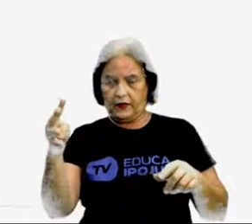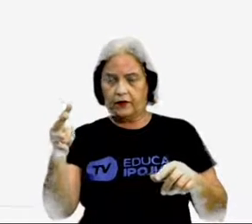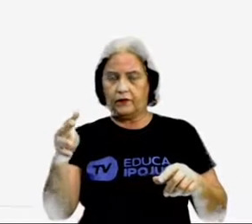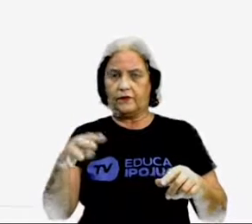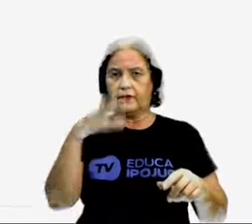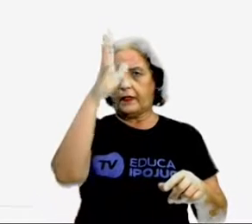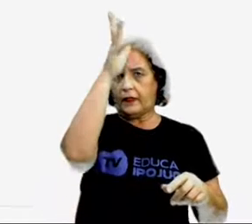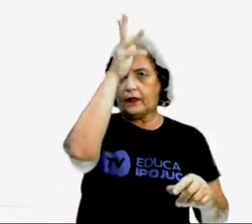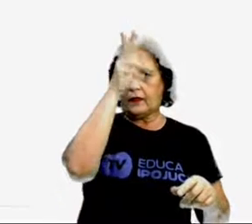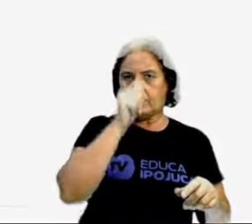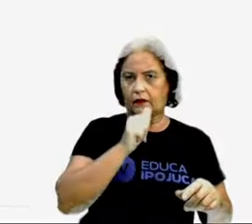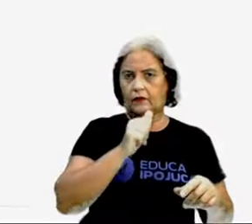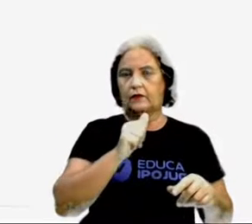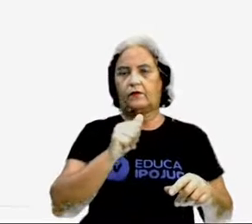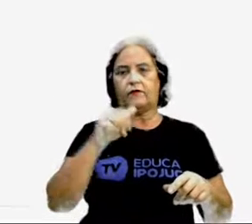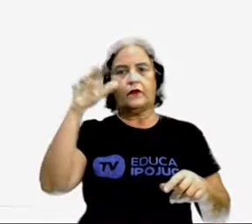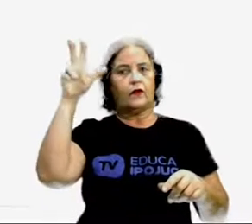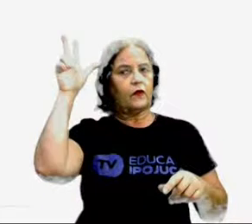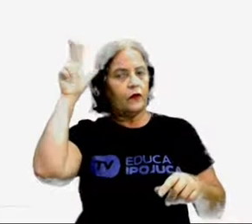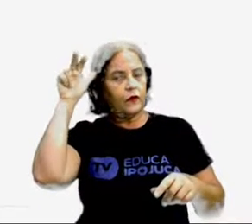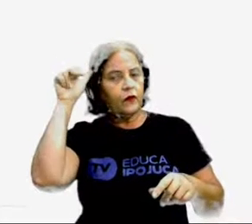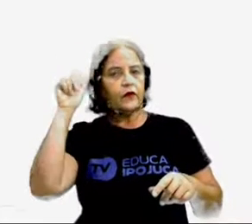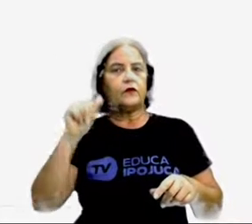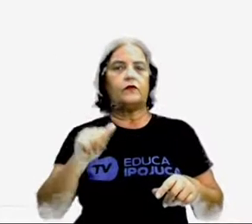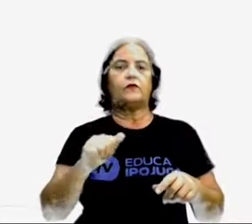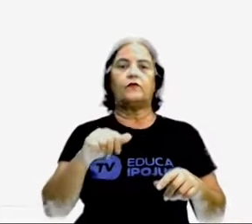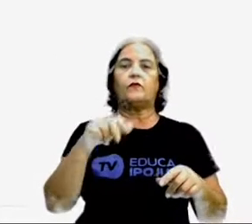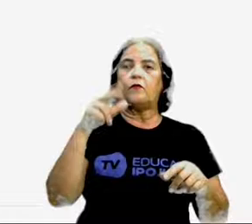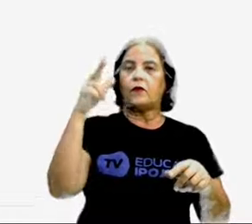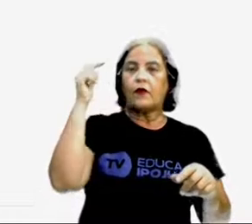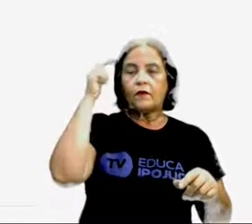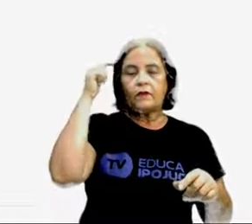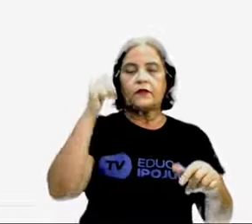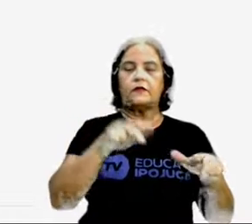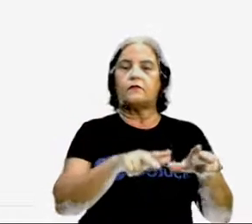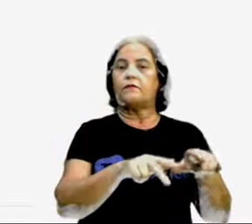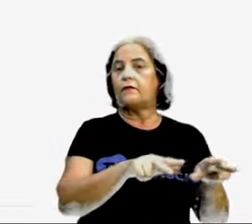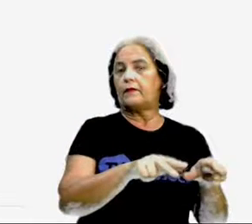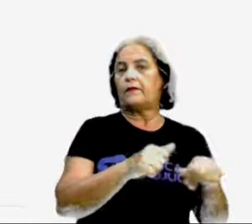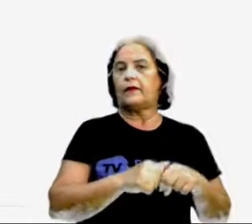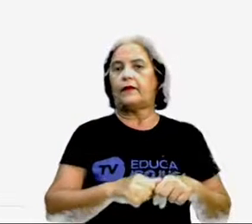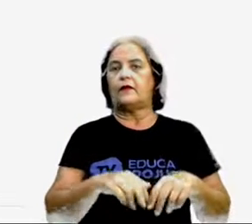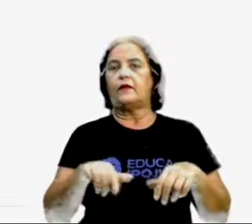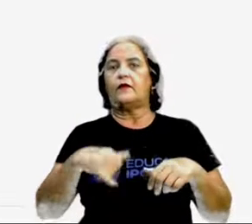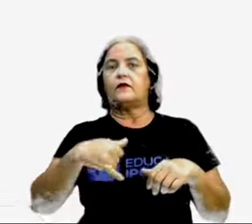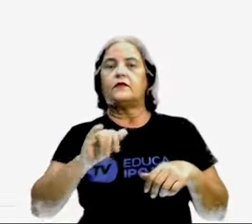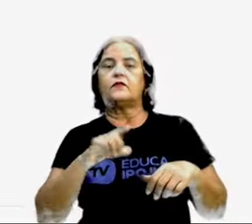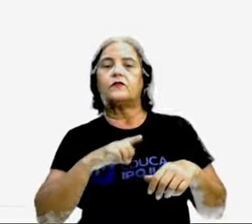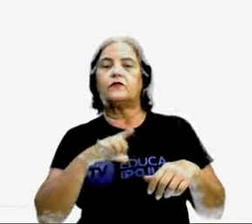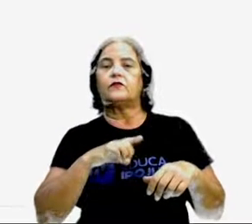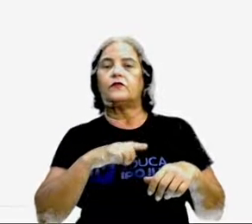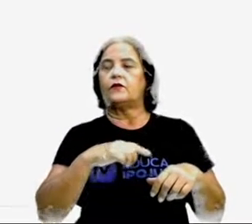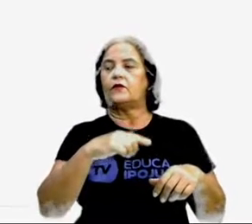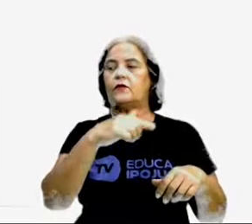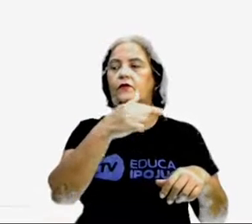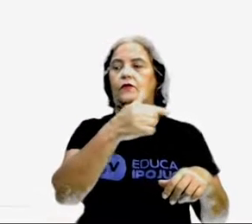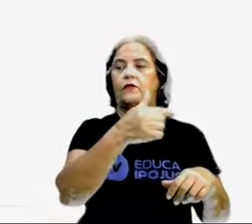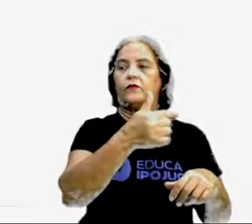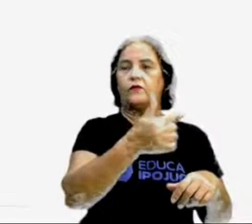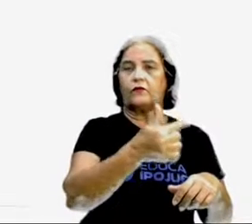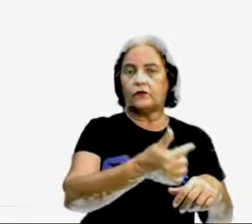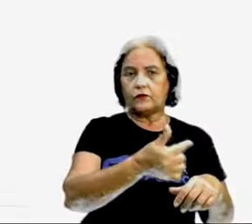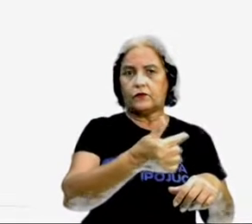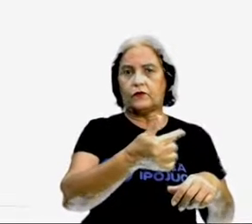patas. Se eu tiver 6 galinhas e um coelho, teremos 7 cabeças. Mas apenas 16 patas,